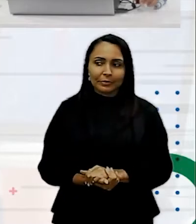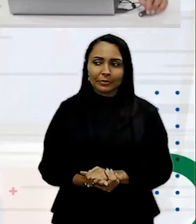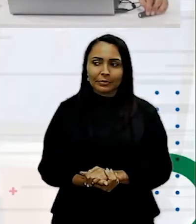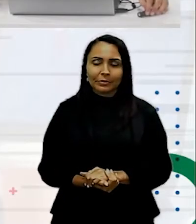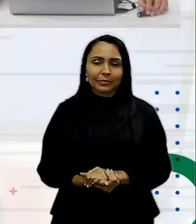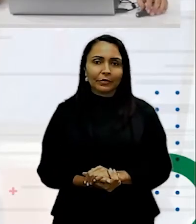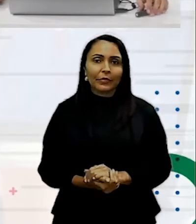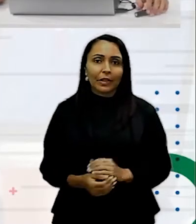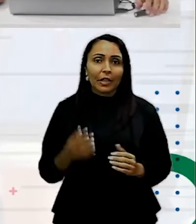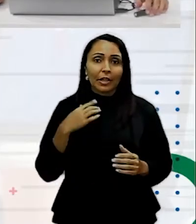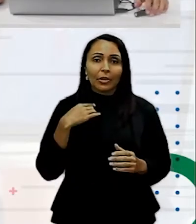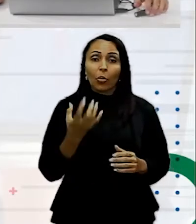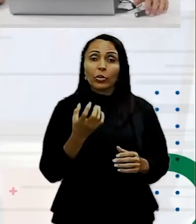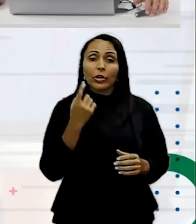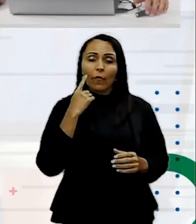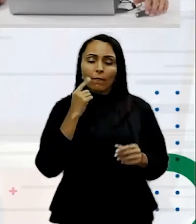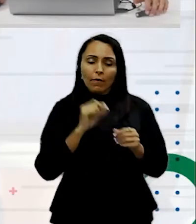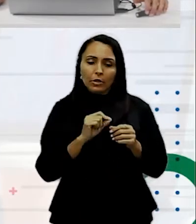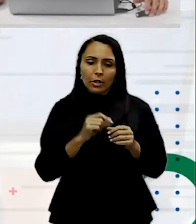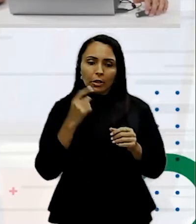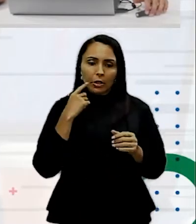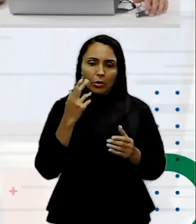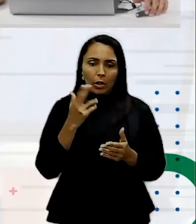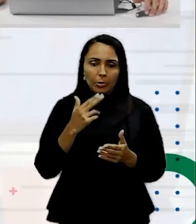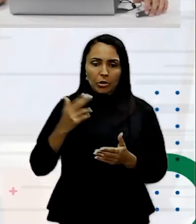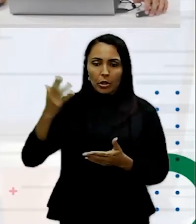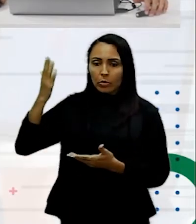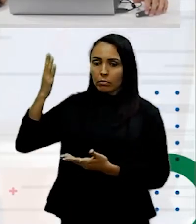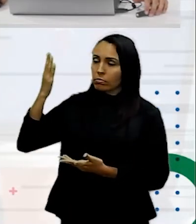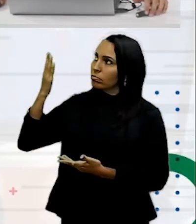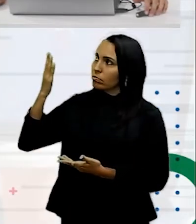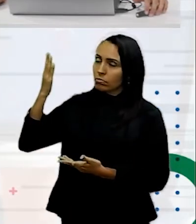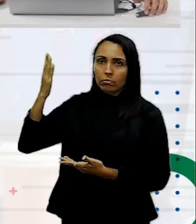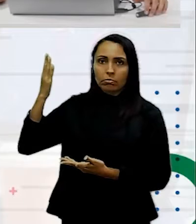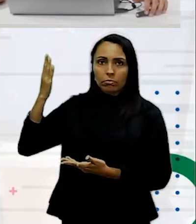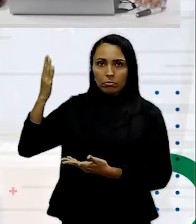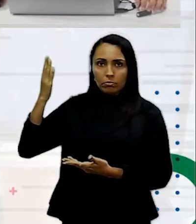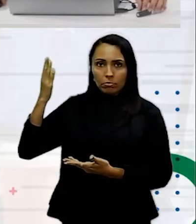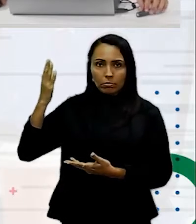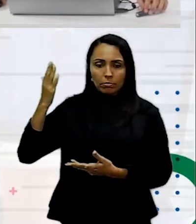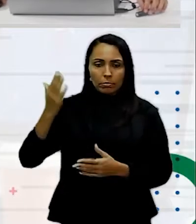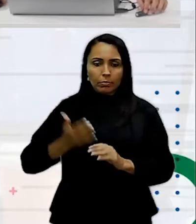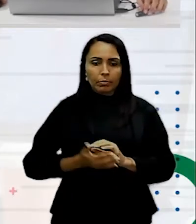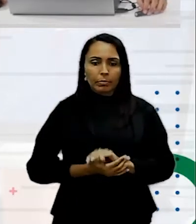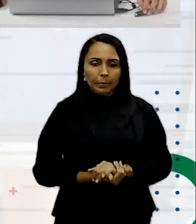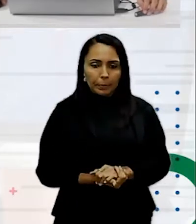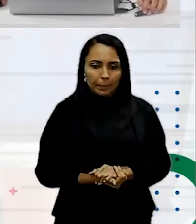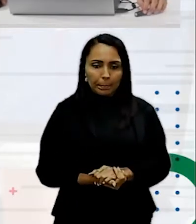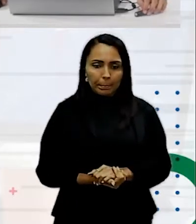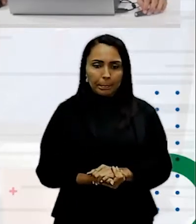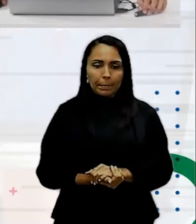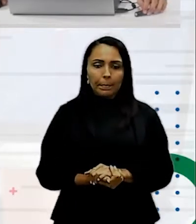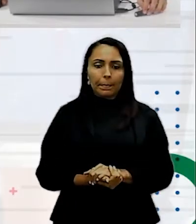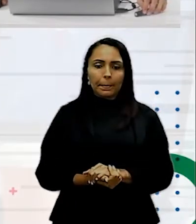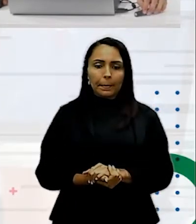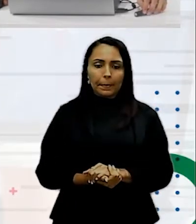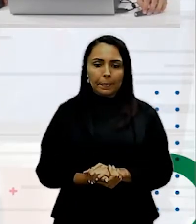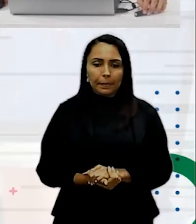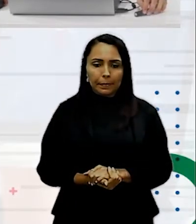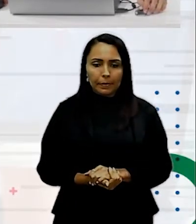Então, o que eu faço aqui, eu rabisquei aqui a minha interface. Dá para ver aqui, né, pessoal?